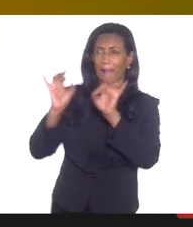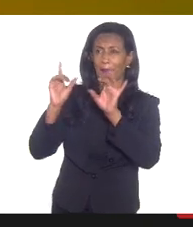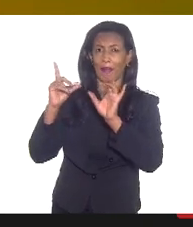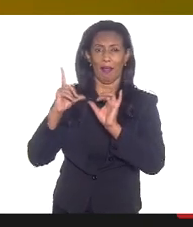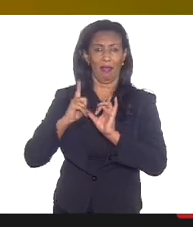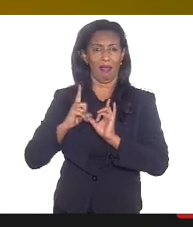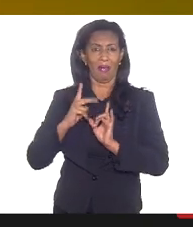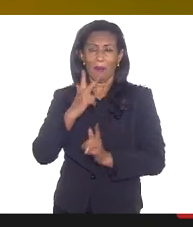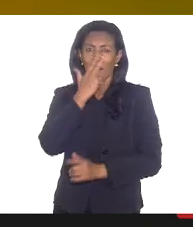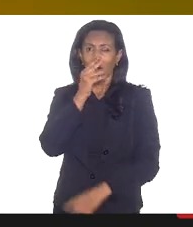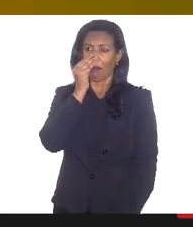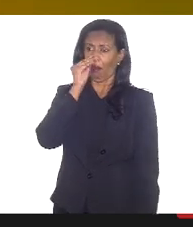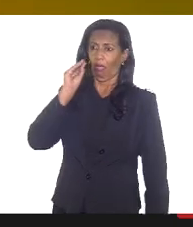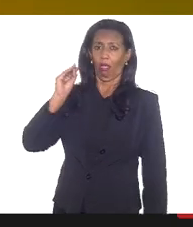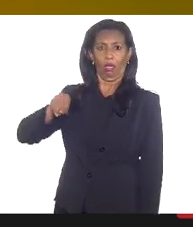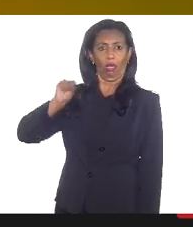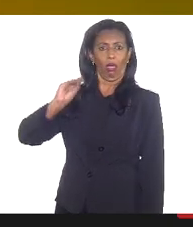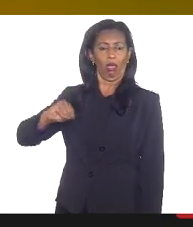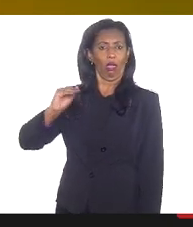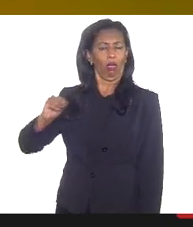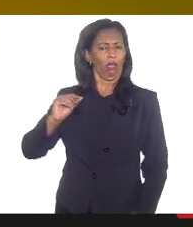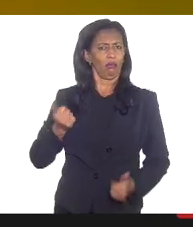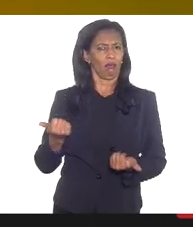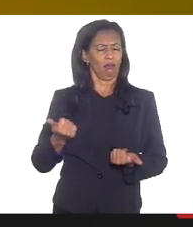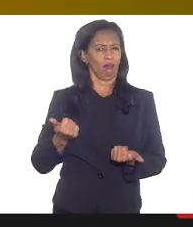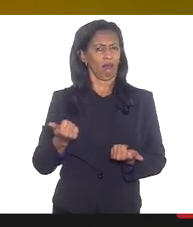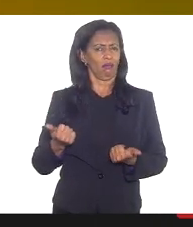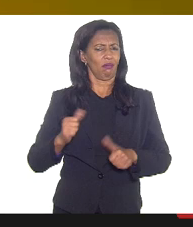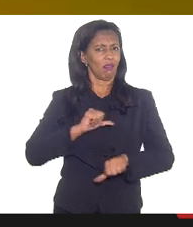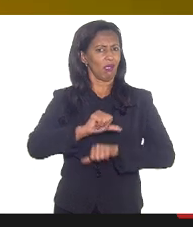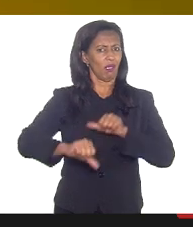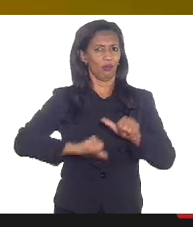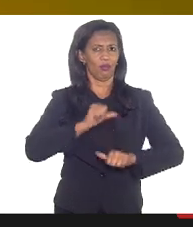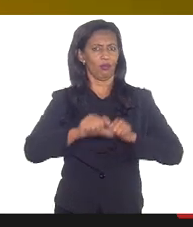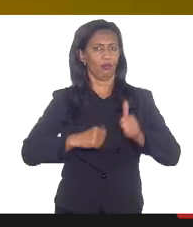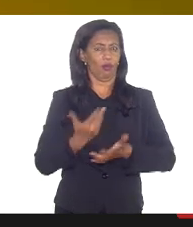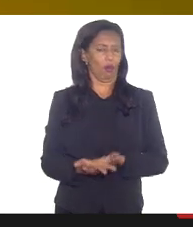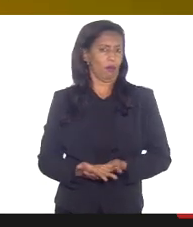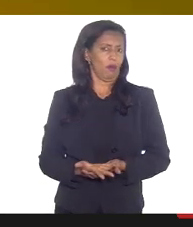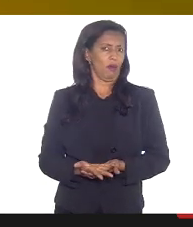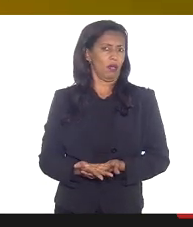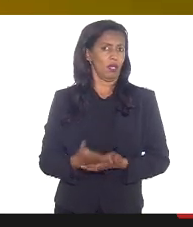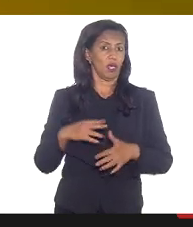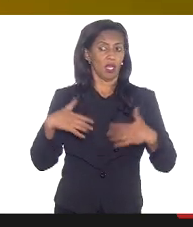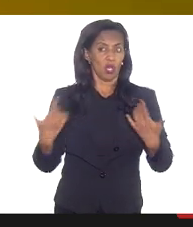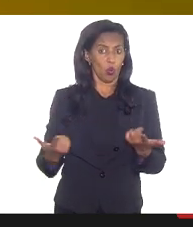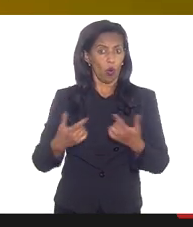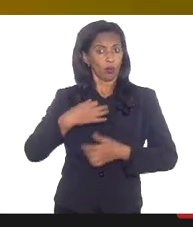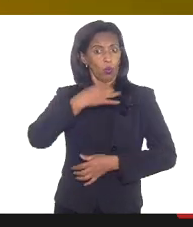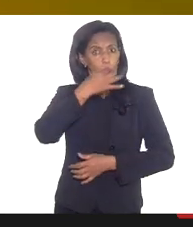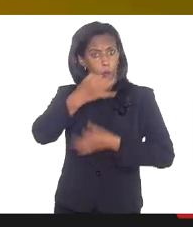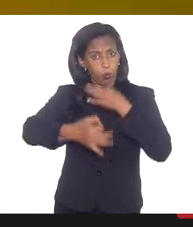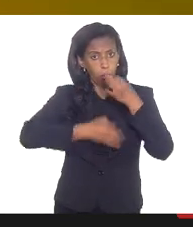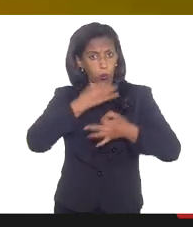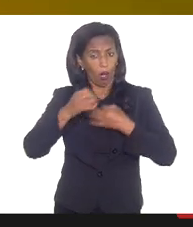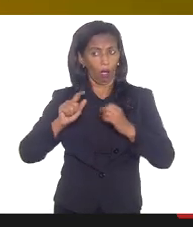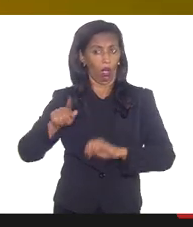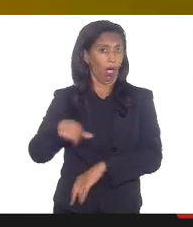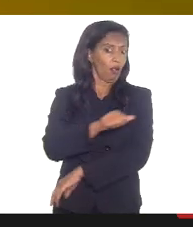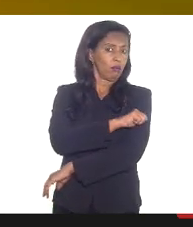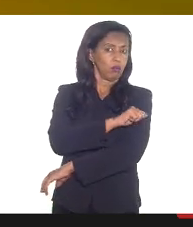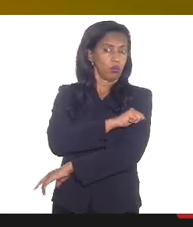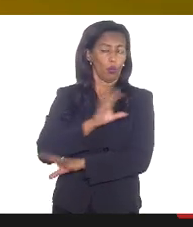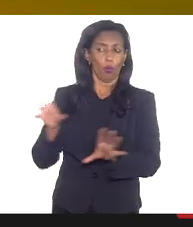que vêm sendo ignorados nessa reforma, que vêm sendo ignorados enquanto interlocutores, né? Os estudantes,